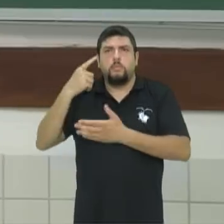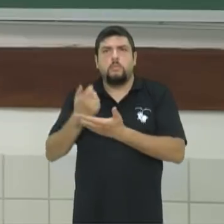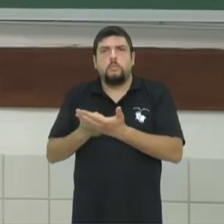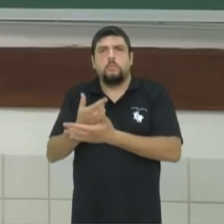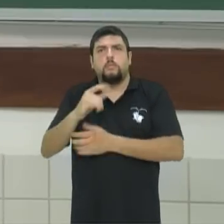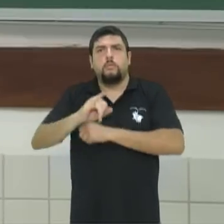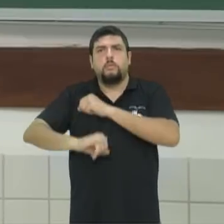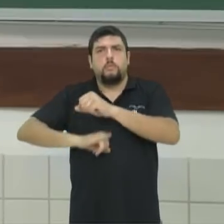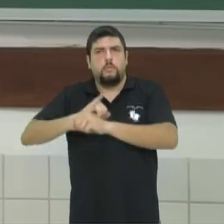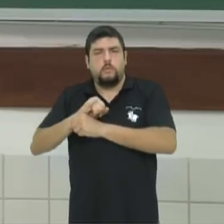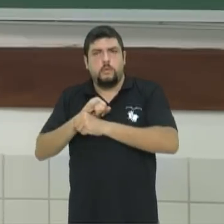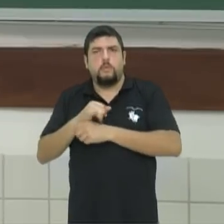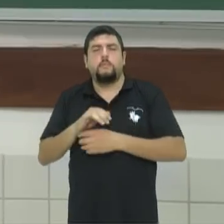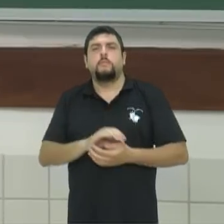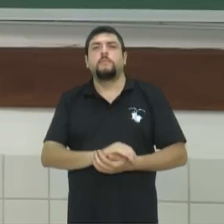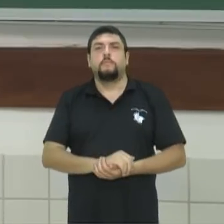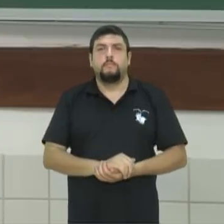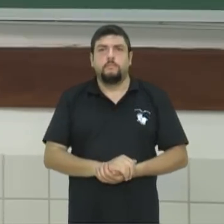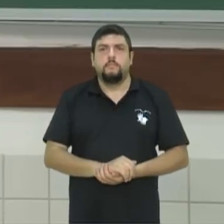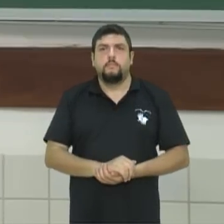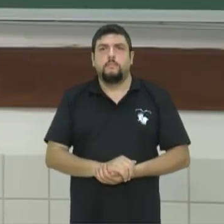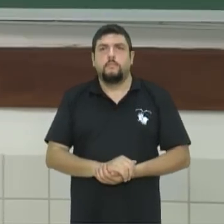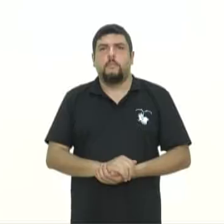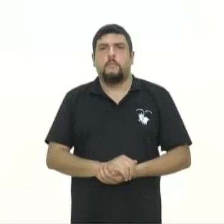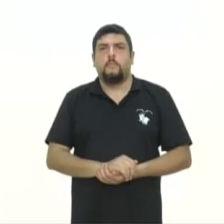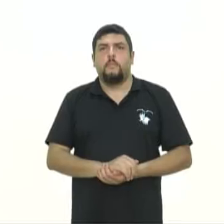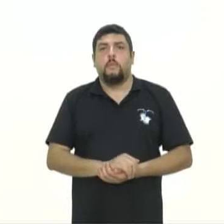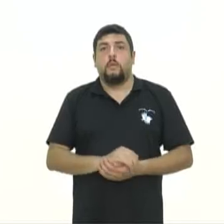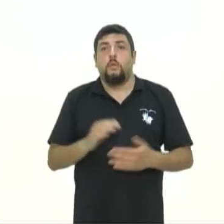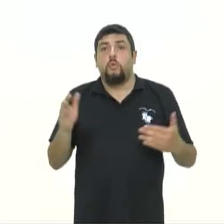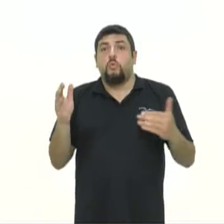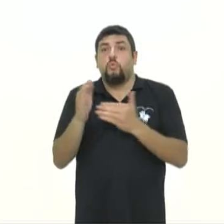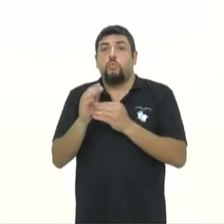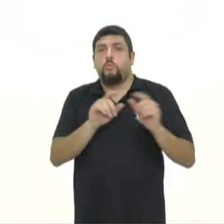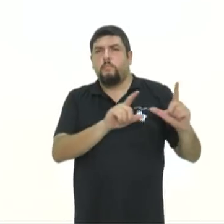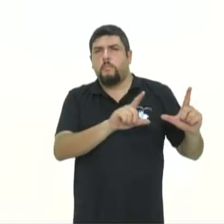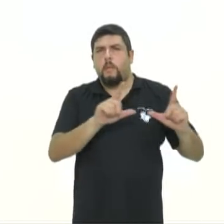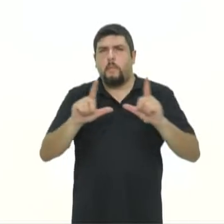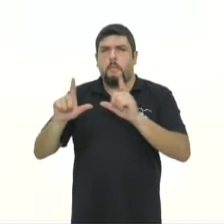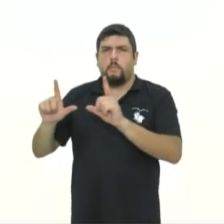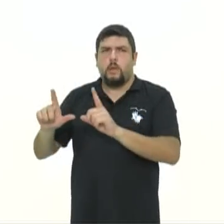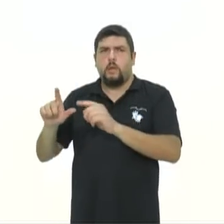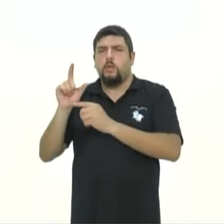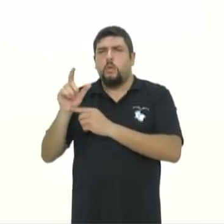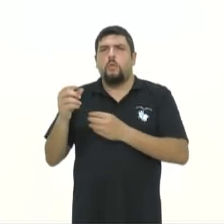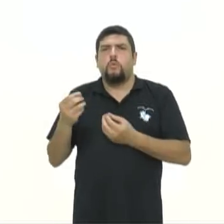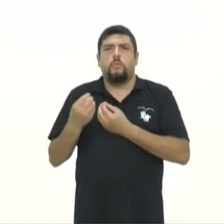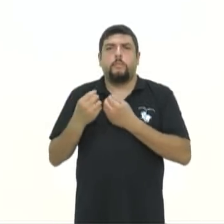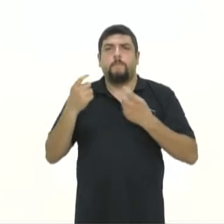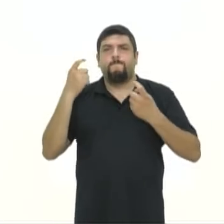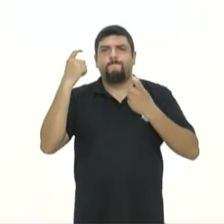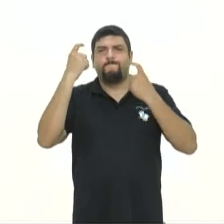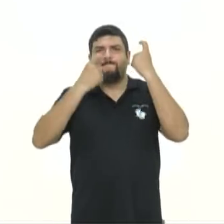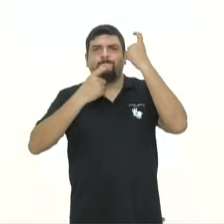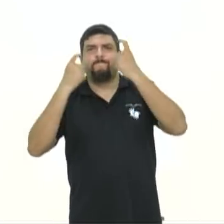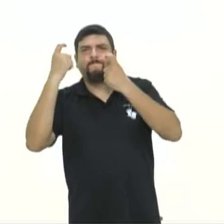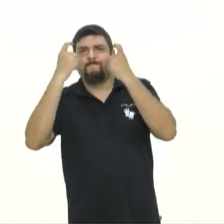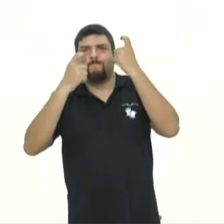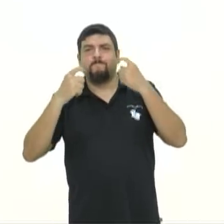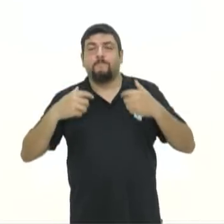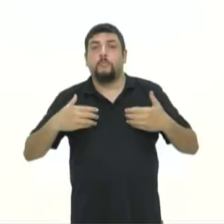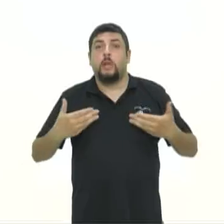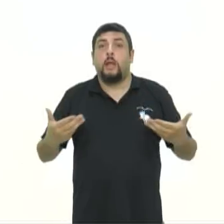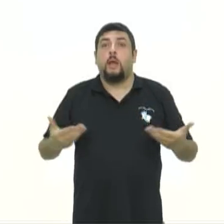consumir, né, e de gastar. E ali no último quadrinho a gente tem ela preocupada, né? Porque ela diz: agora só